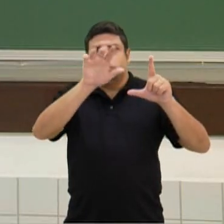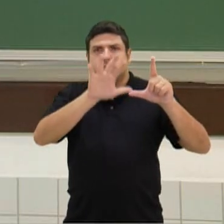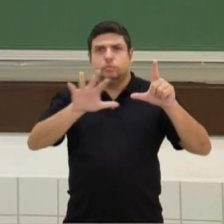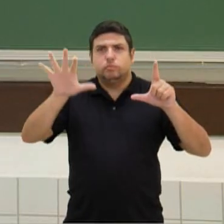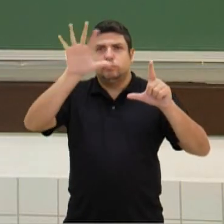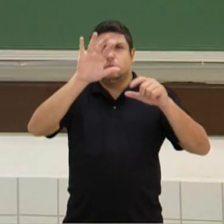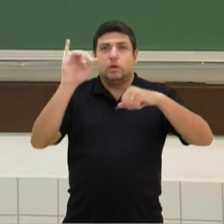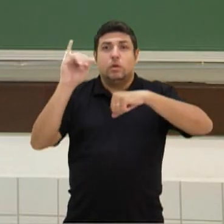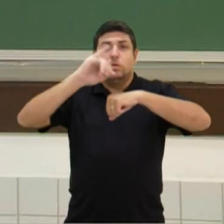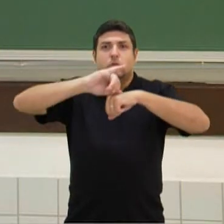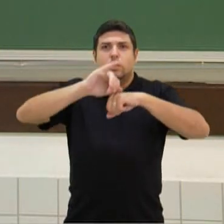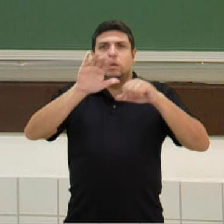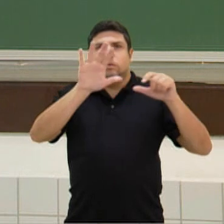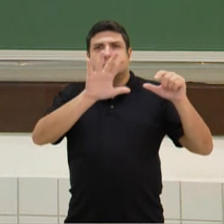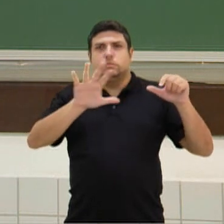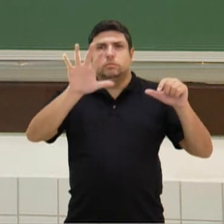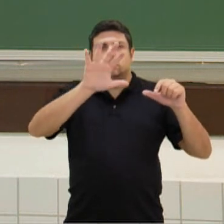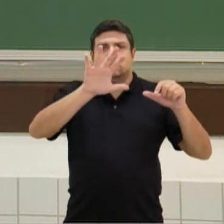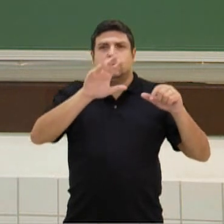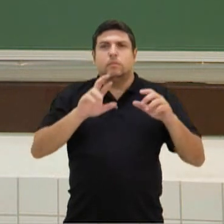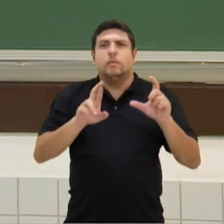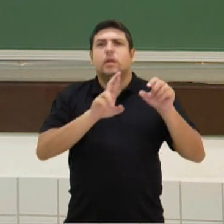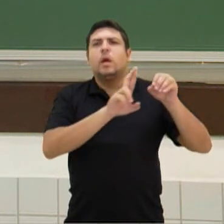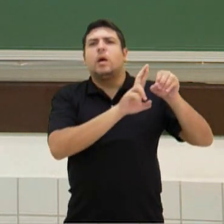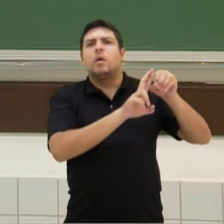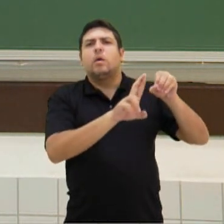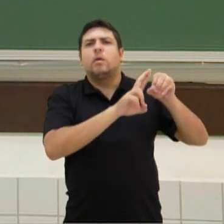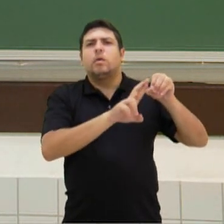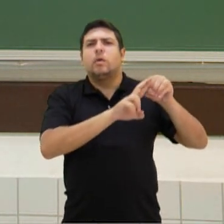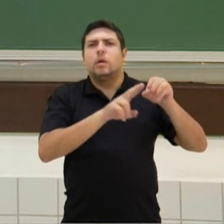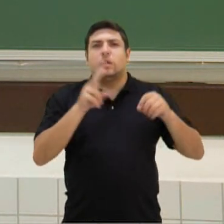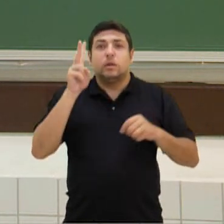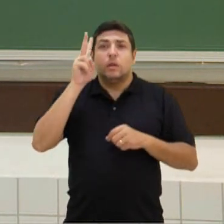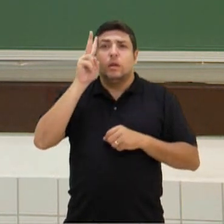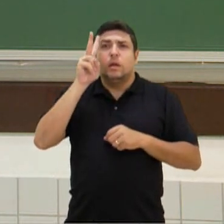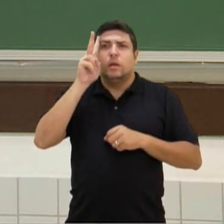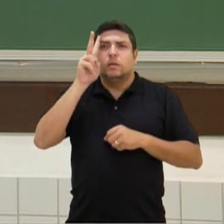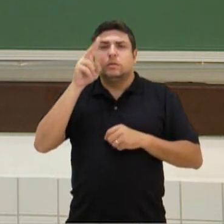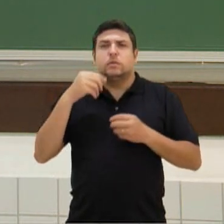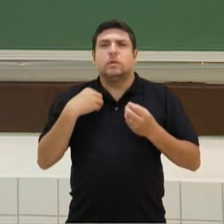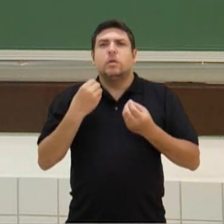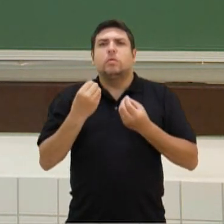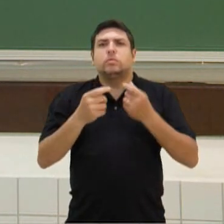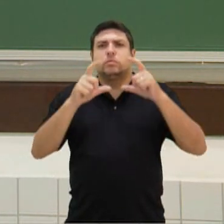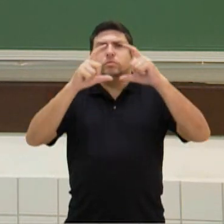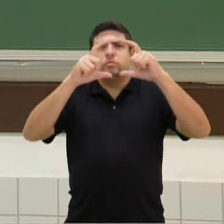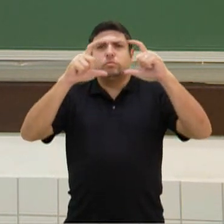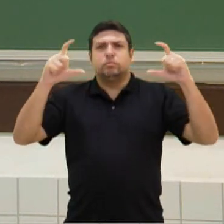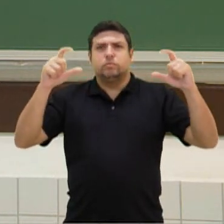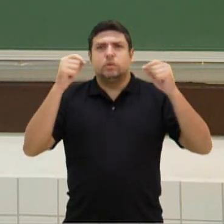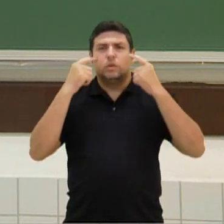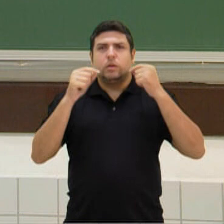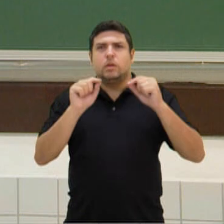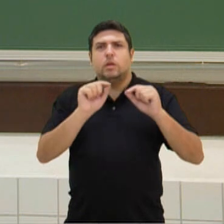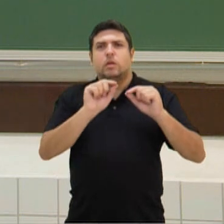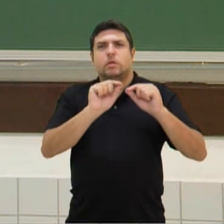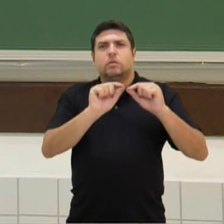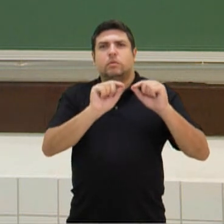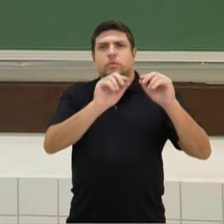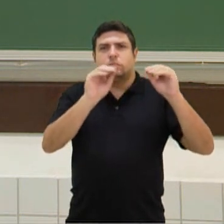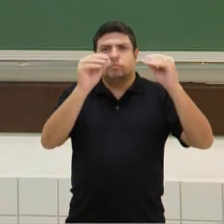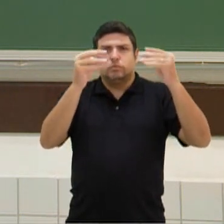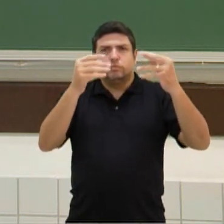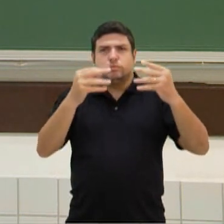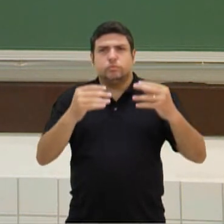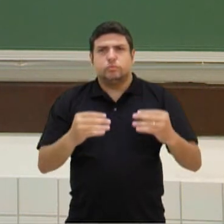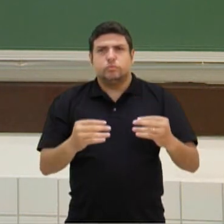da circunferência. E qual é o raio dela, professor? Lembra que lá na equação, o último que representa na